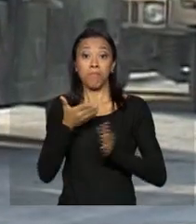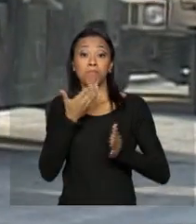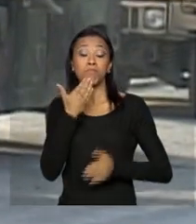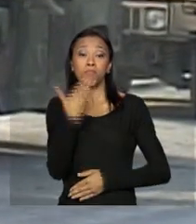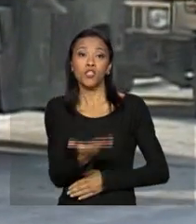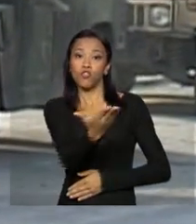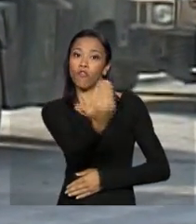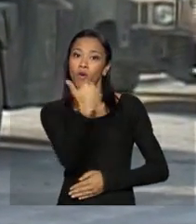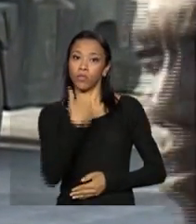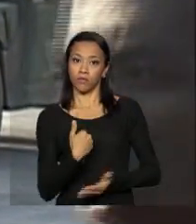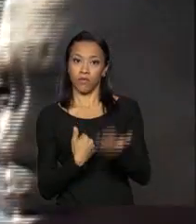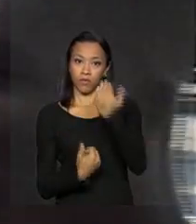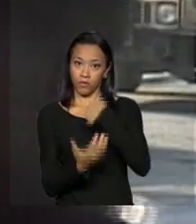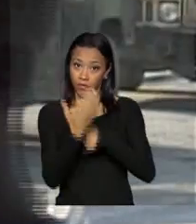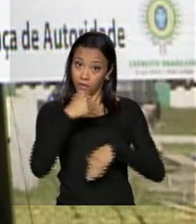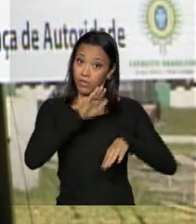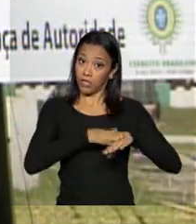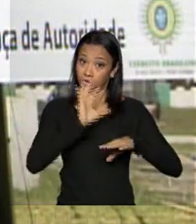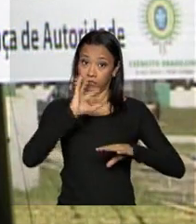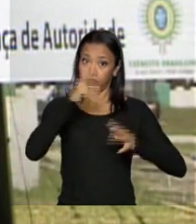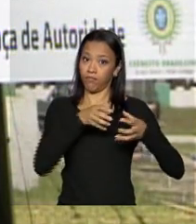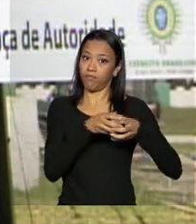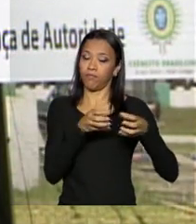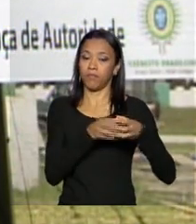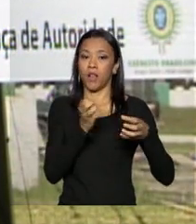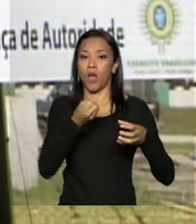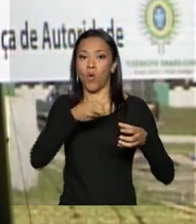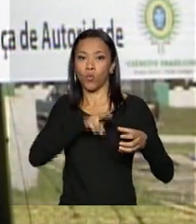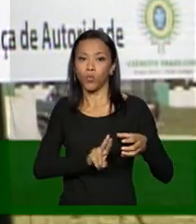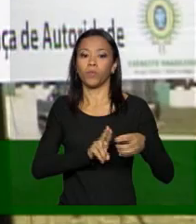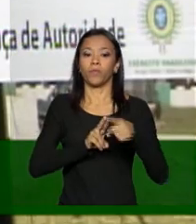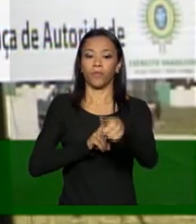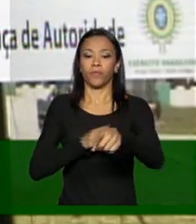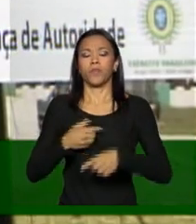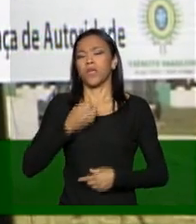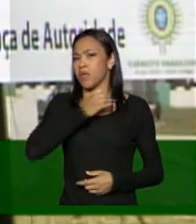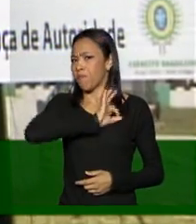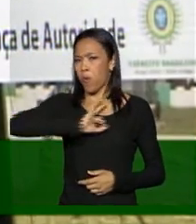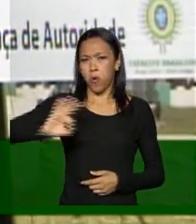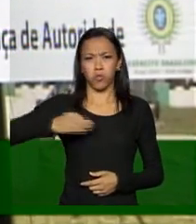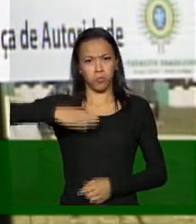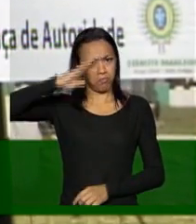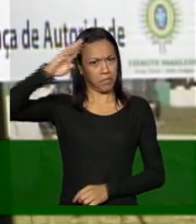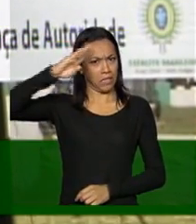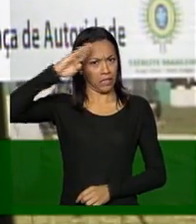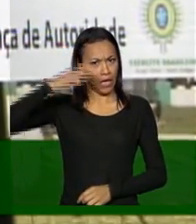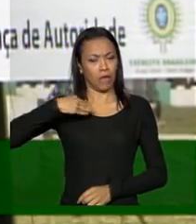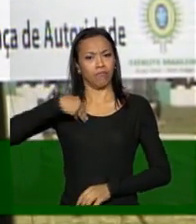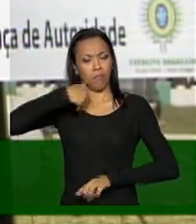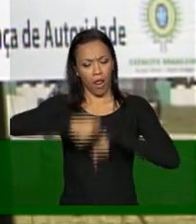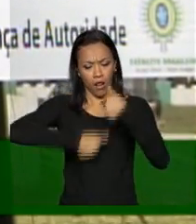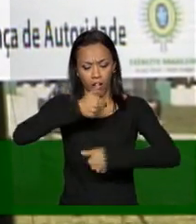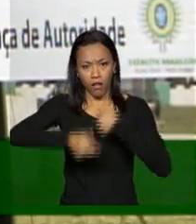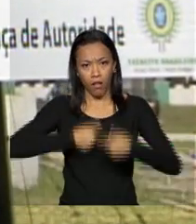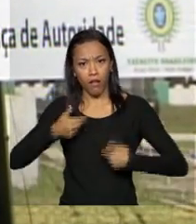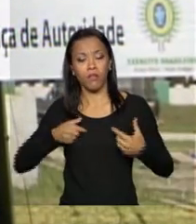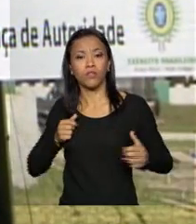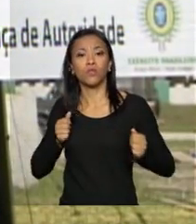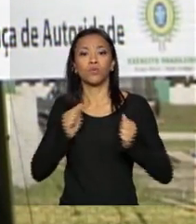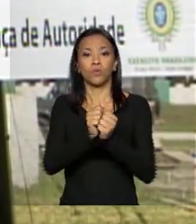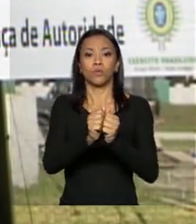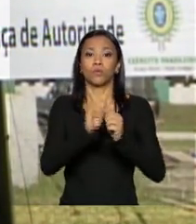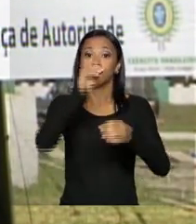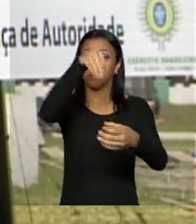de decisão das Nações Unidas. É muito gratificante para um militar do Exército Brasileiro poder compor uma missão de paz